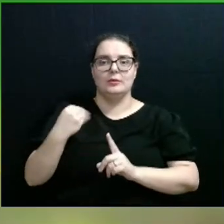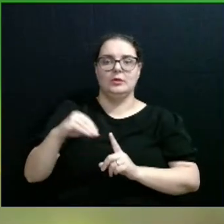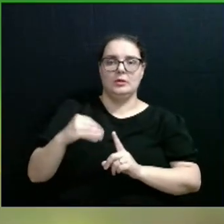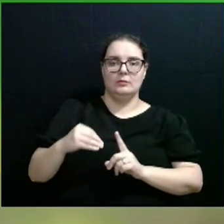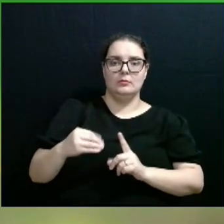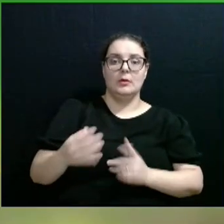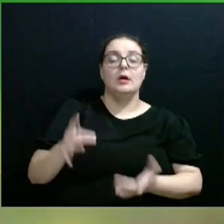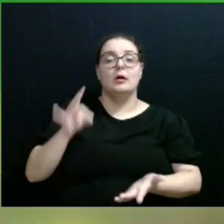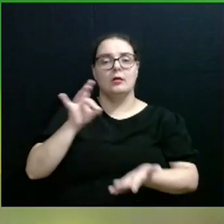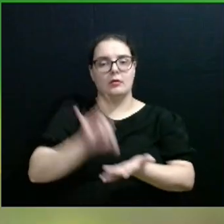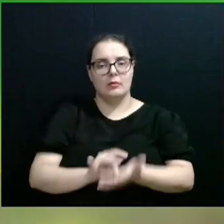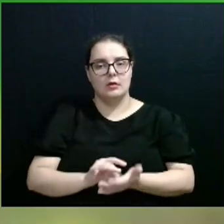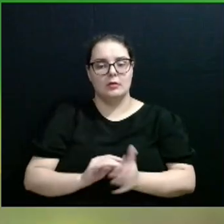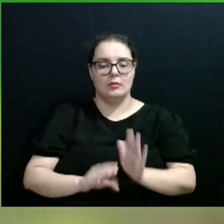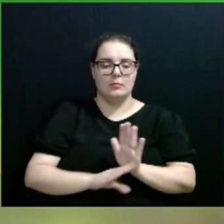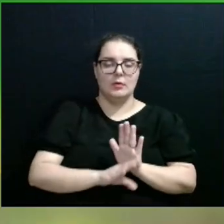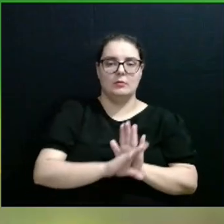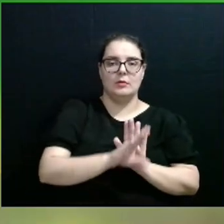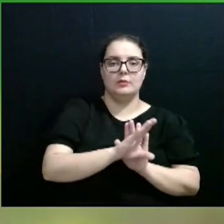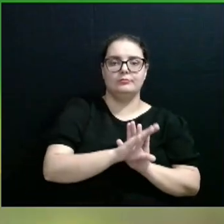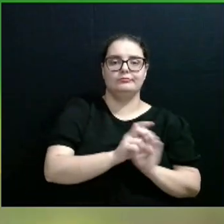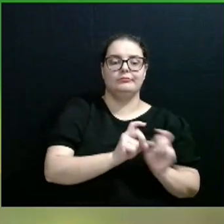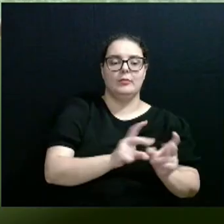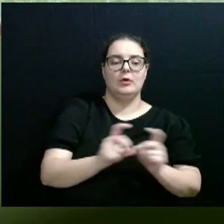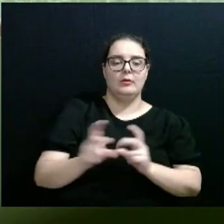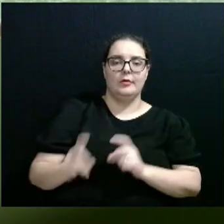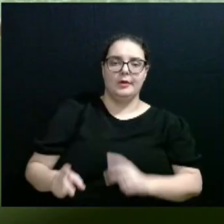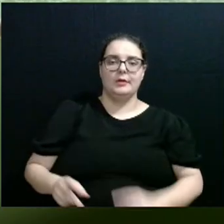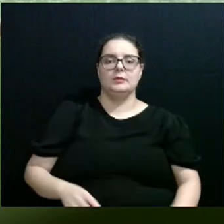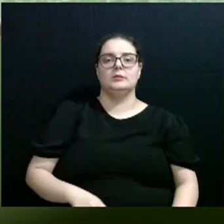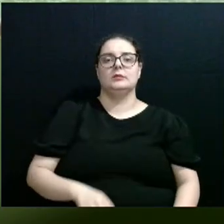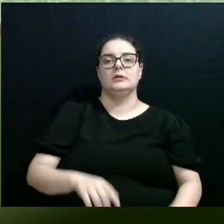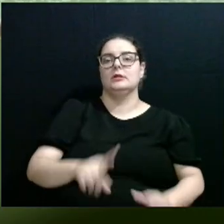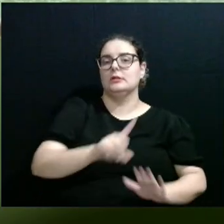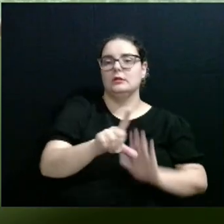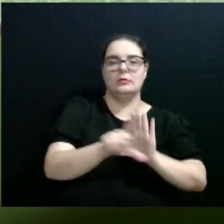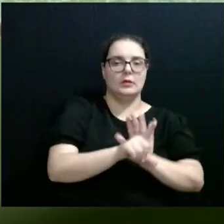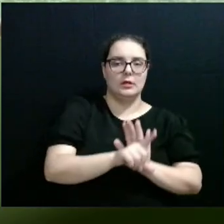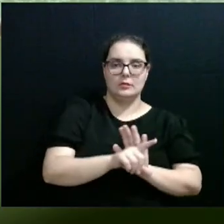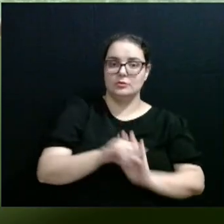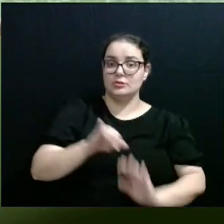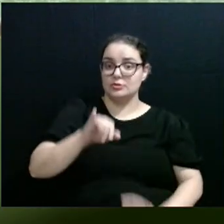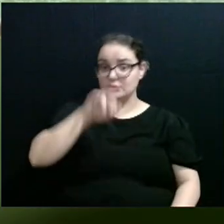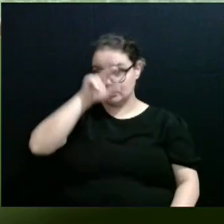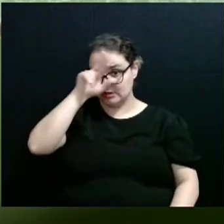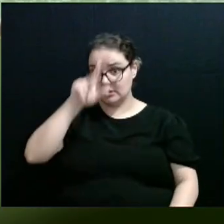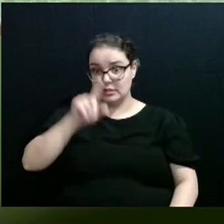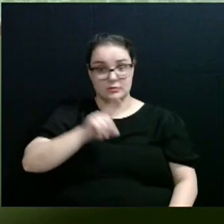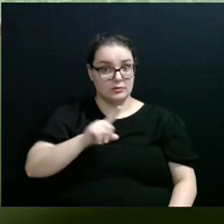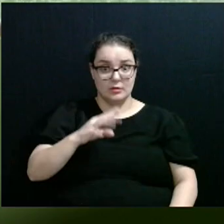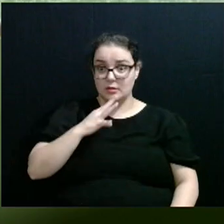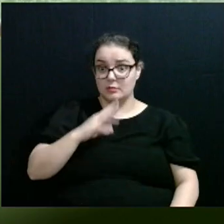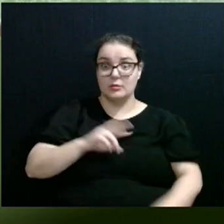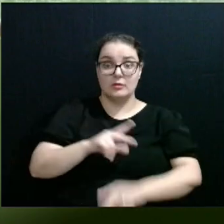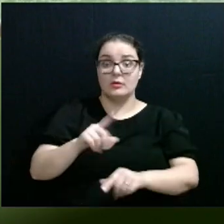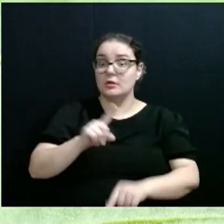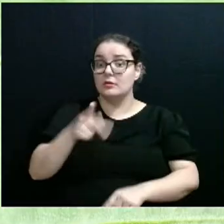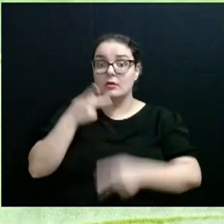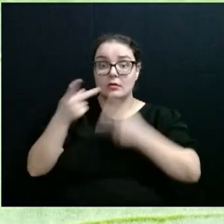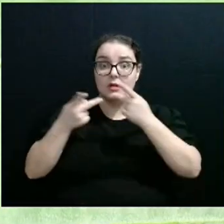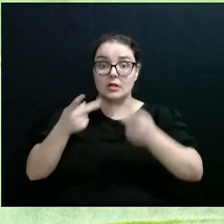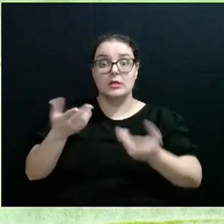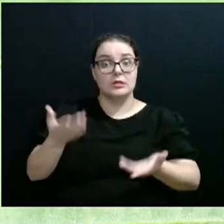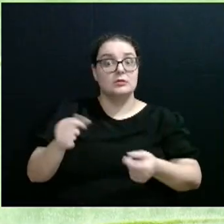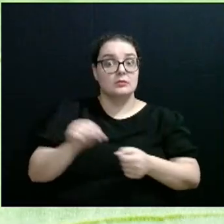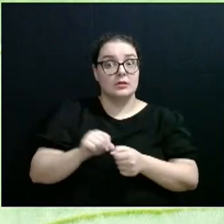escala do contrabando de insetos é desconhecida, pois muitos casos não são relatados. Isso faz com que a polícia